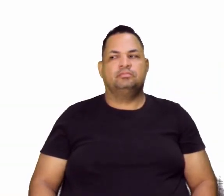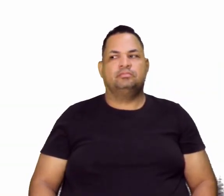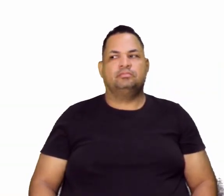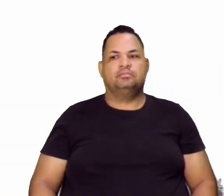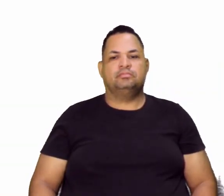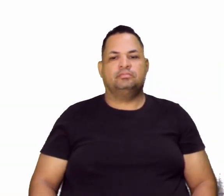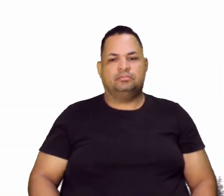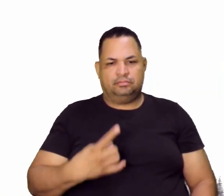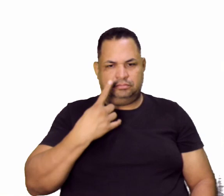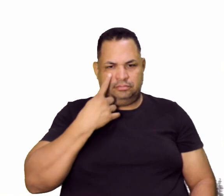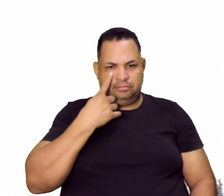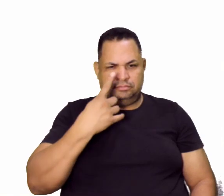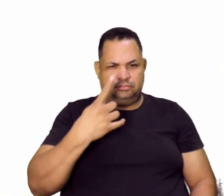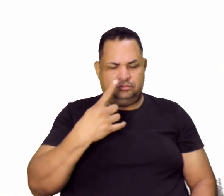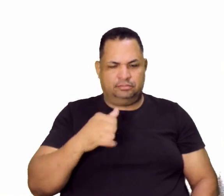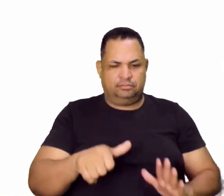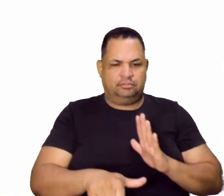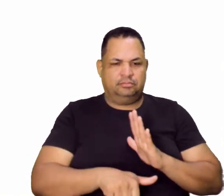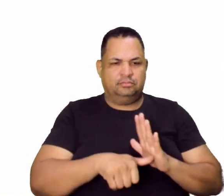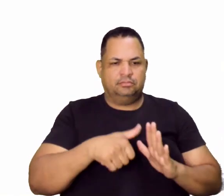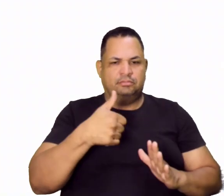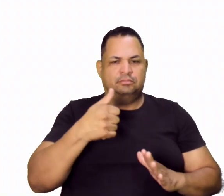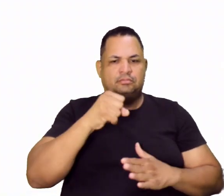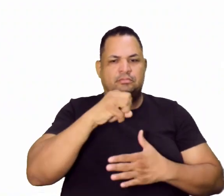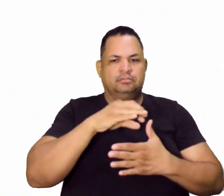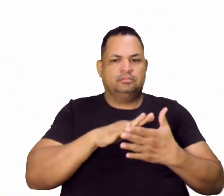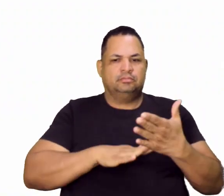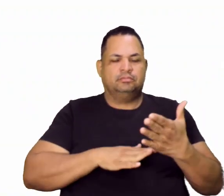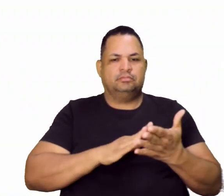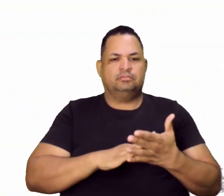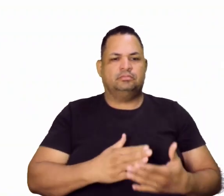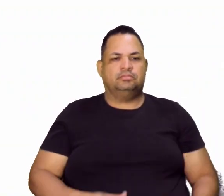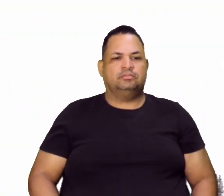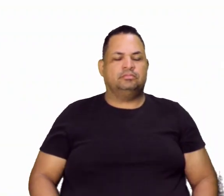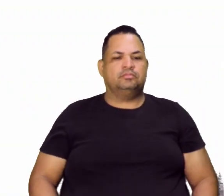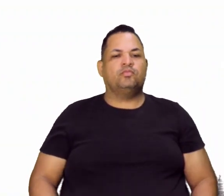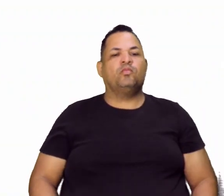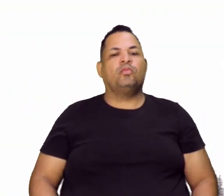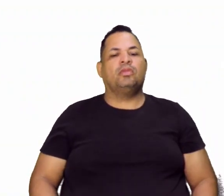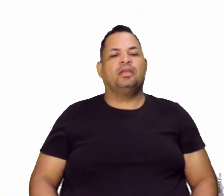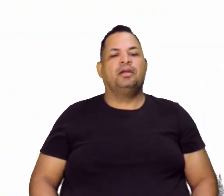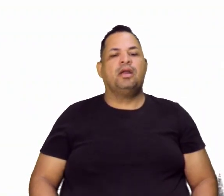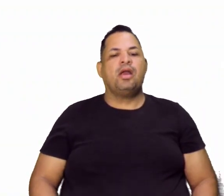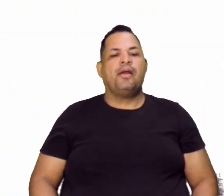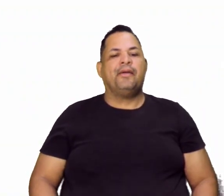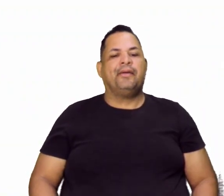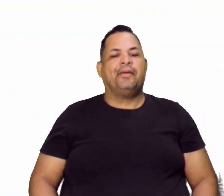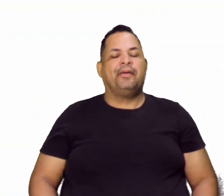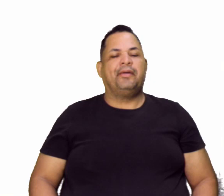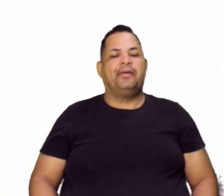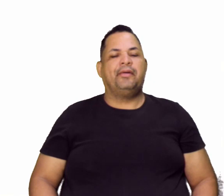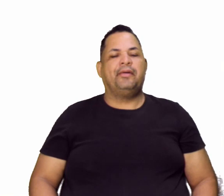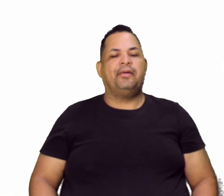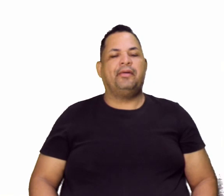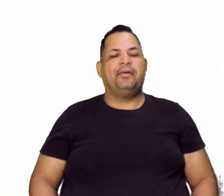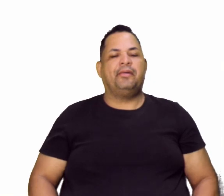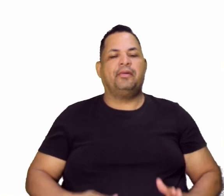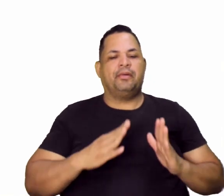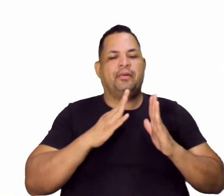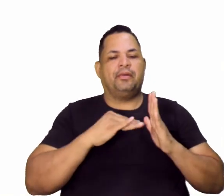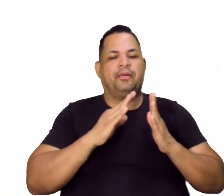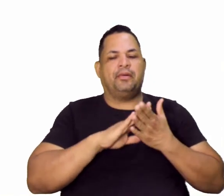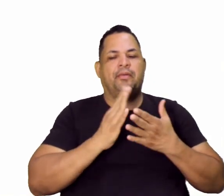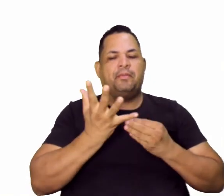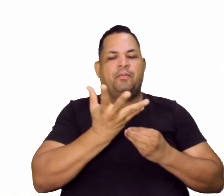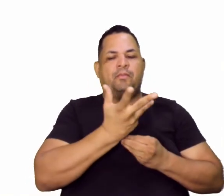Dá uma olhada, então, aqui nessa primeira atividade, vamos ver. Exato, é uma obra de arte.